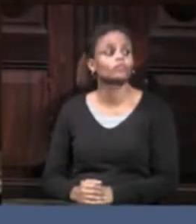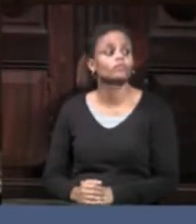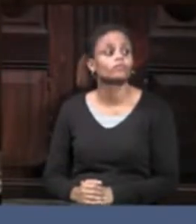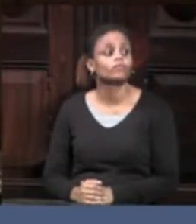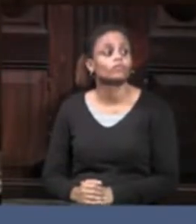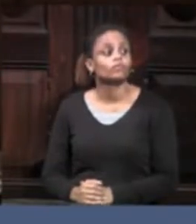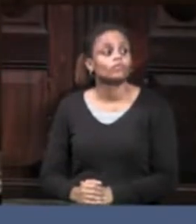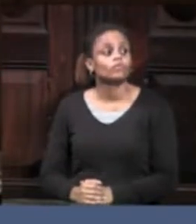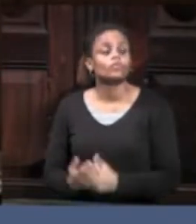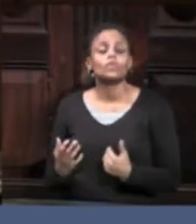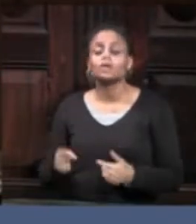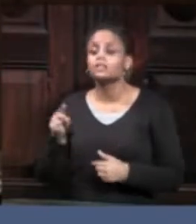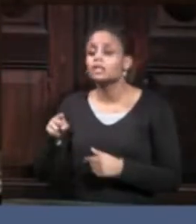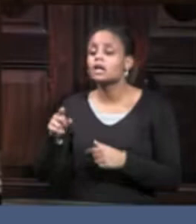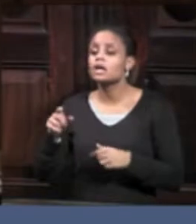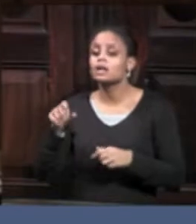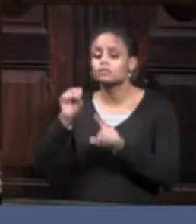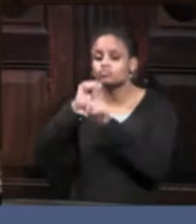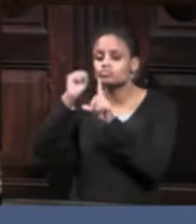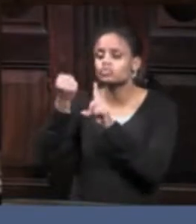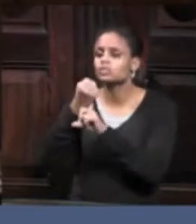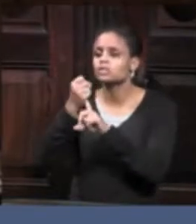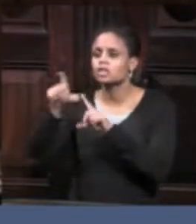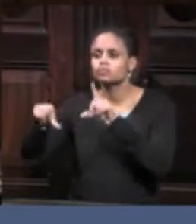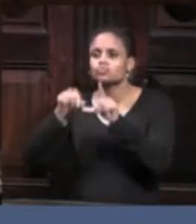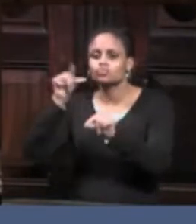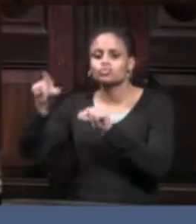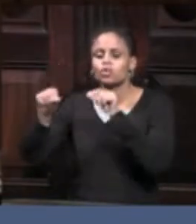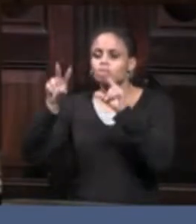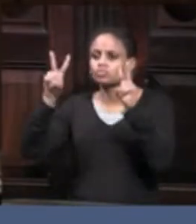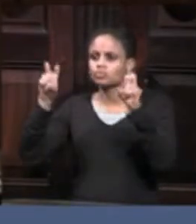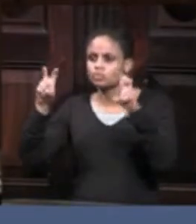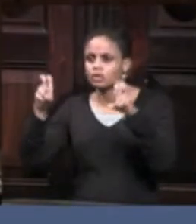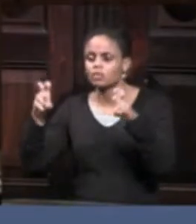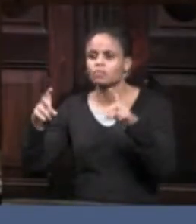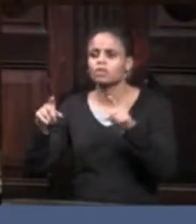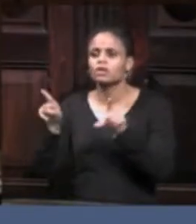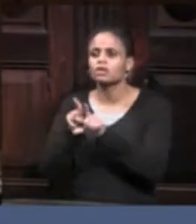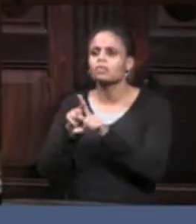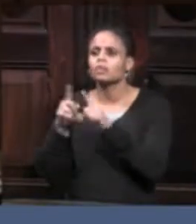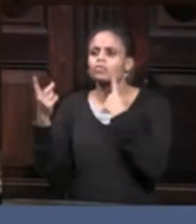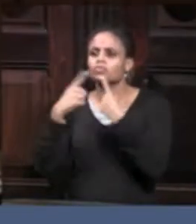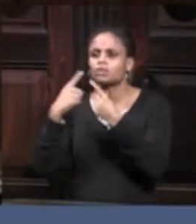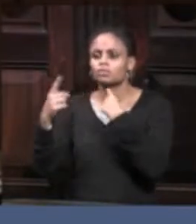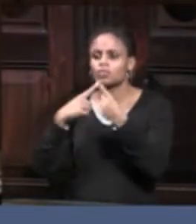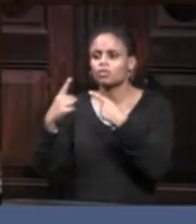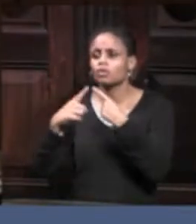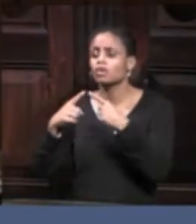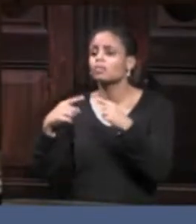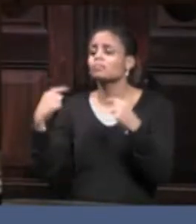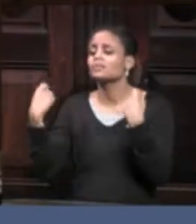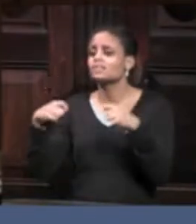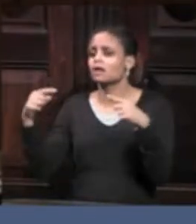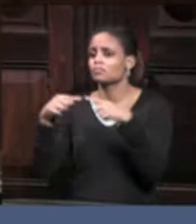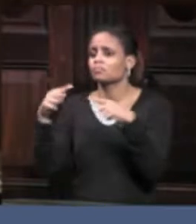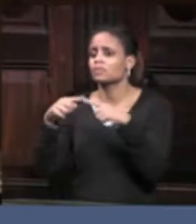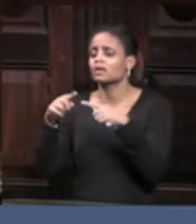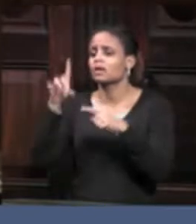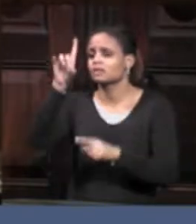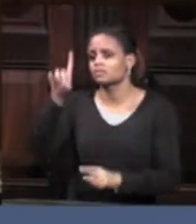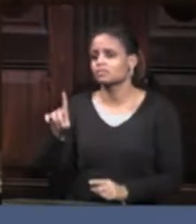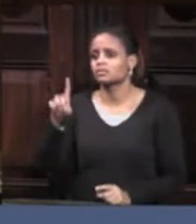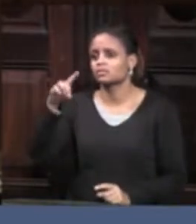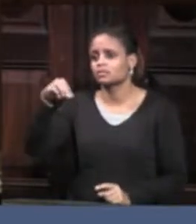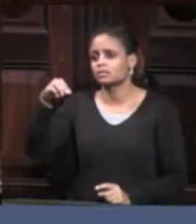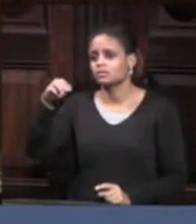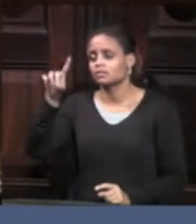pela sociedade, aonde o debate deve ser feito à luz da democracia e à vontade